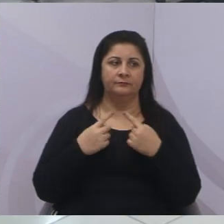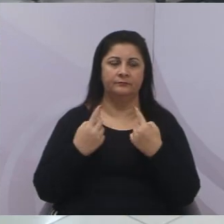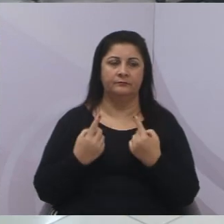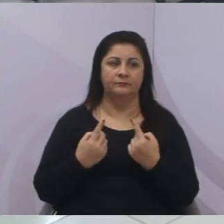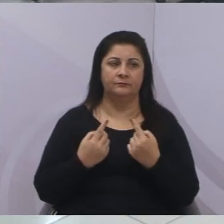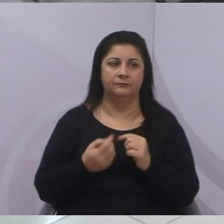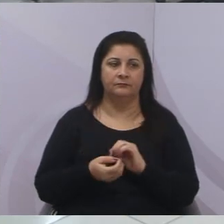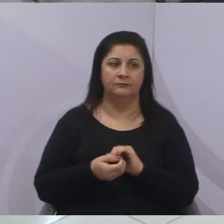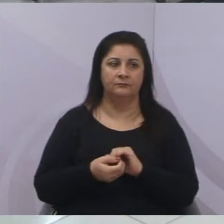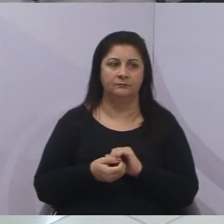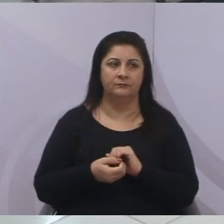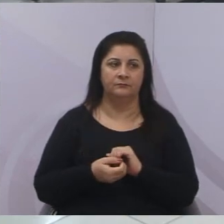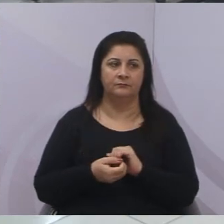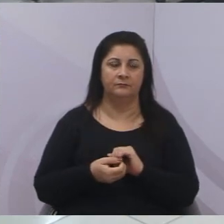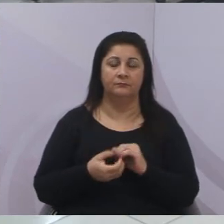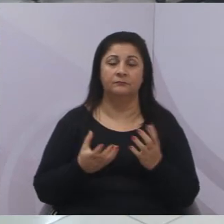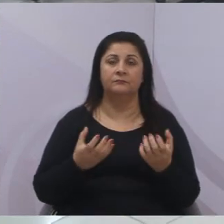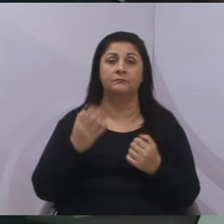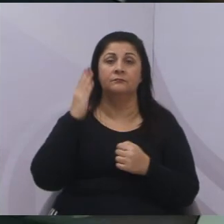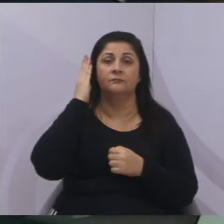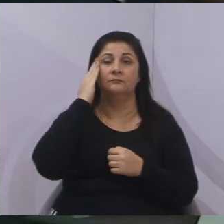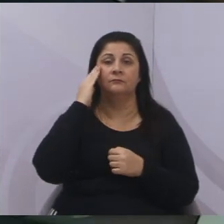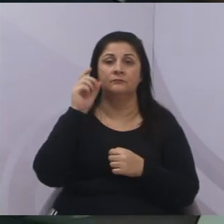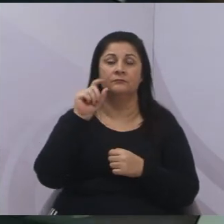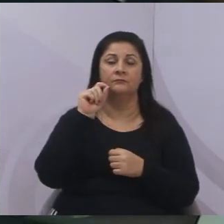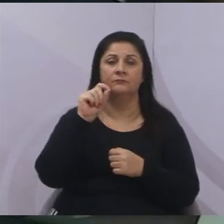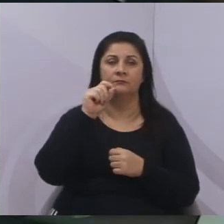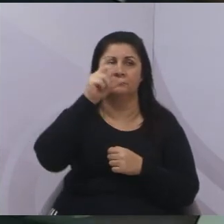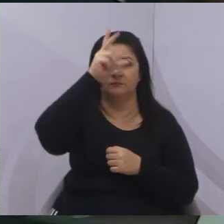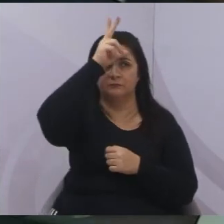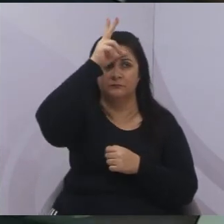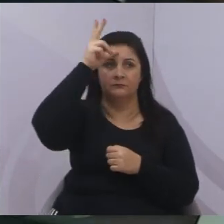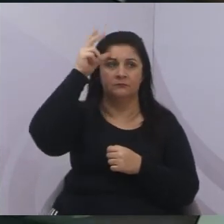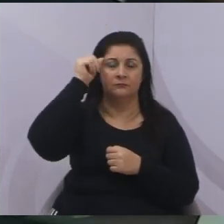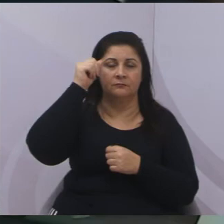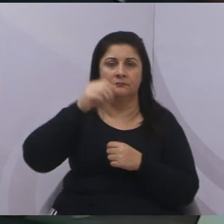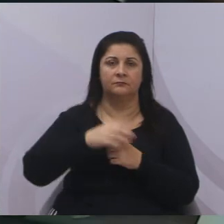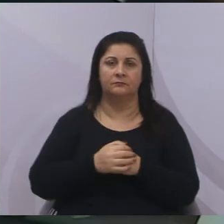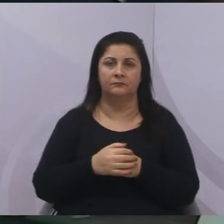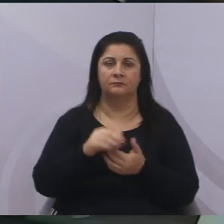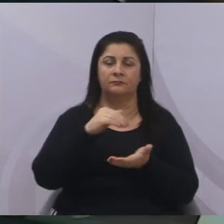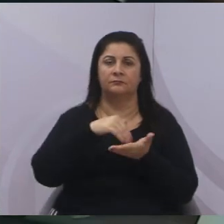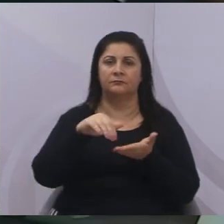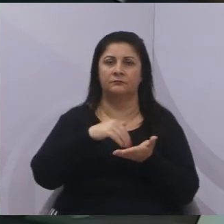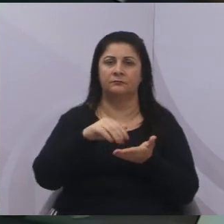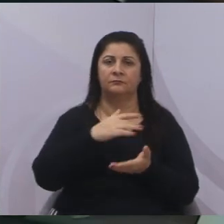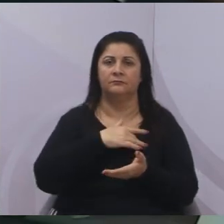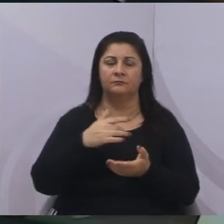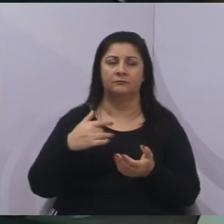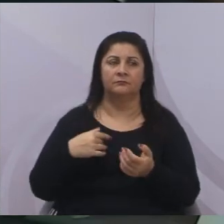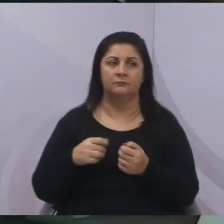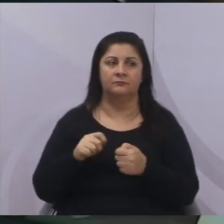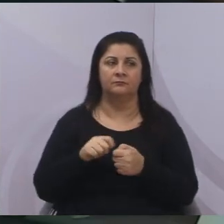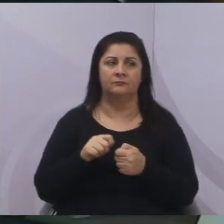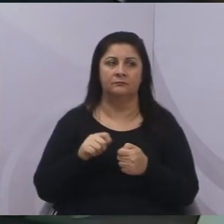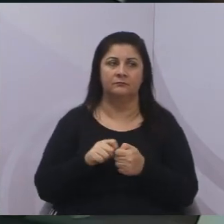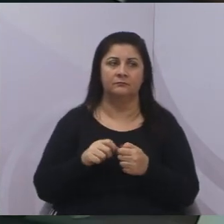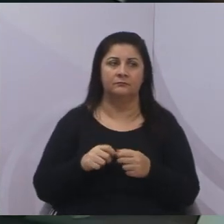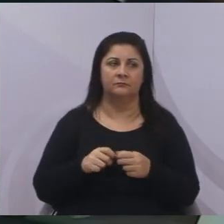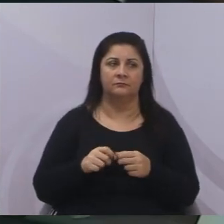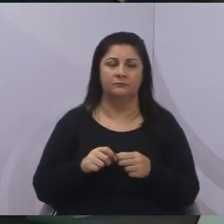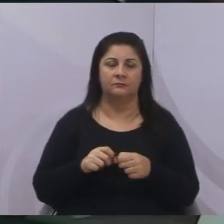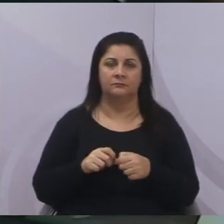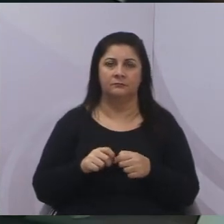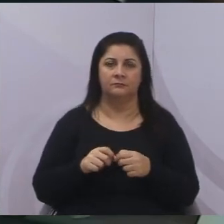eu queria saber o que a prefeitura, o que a secretaria está fazendo para poder